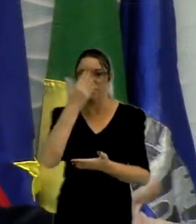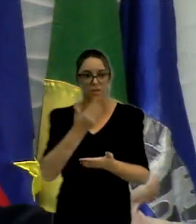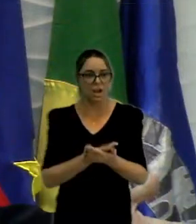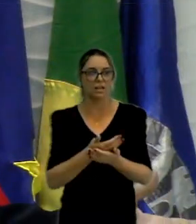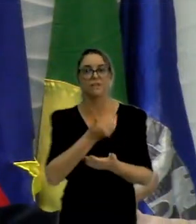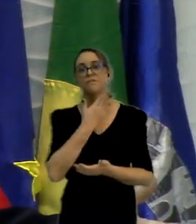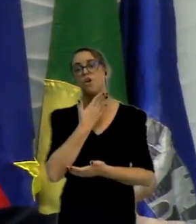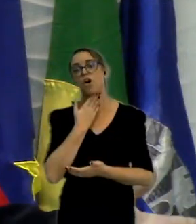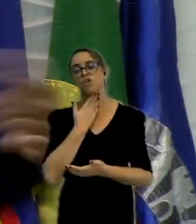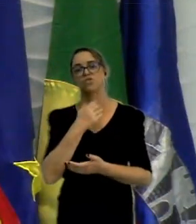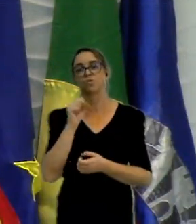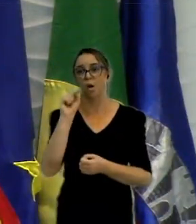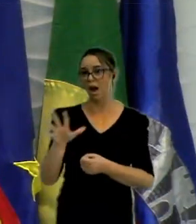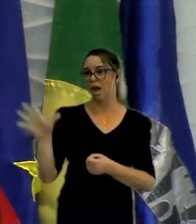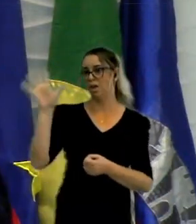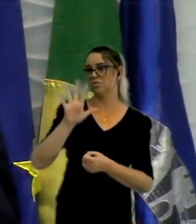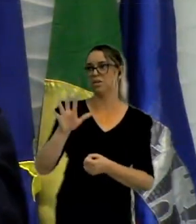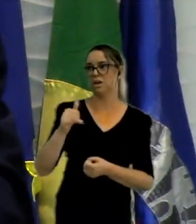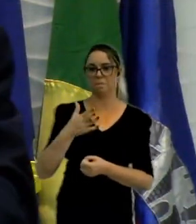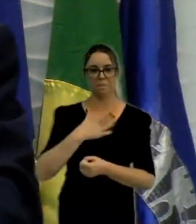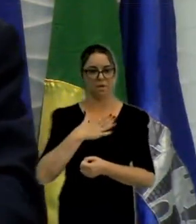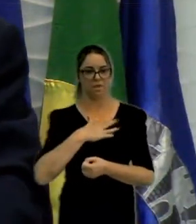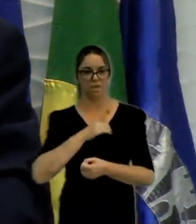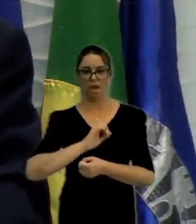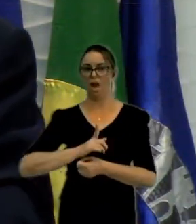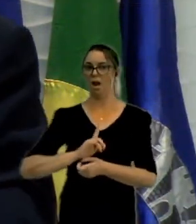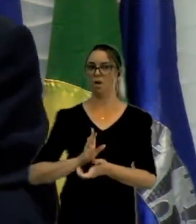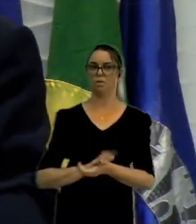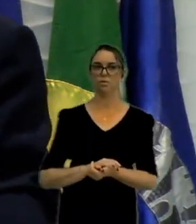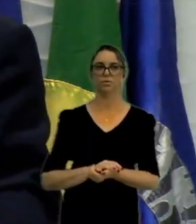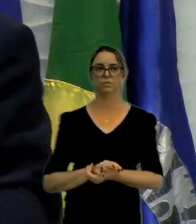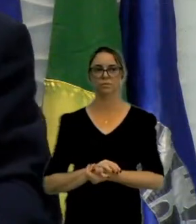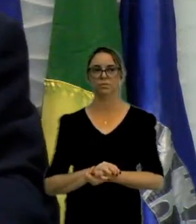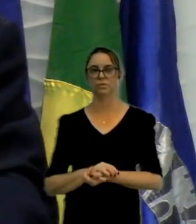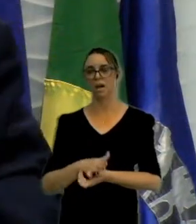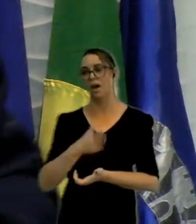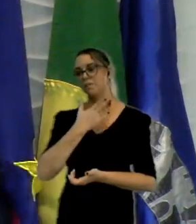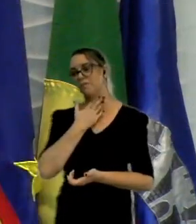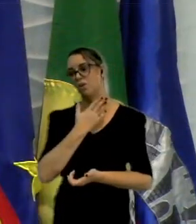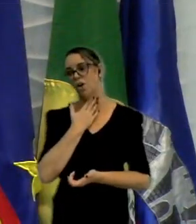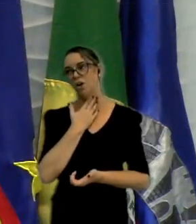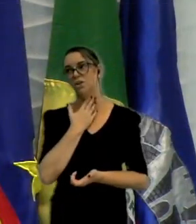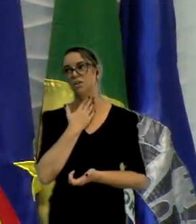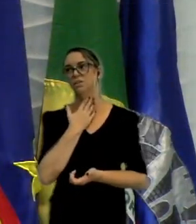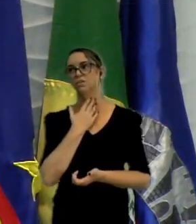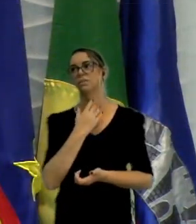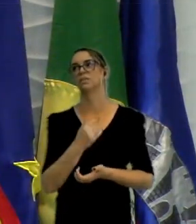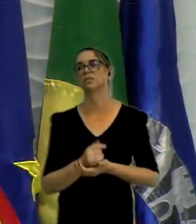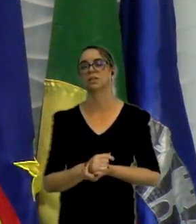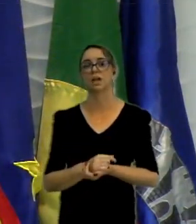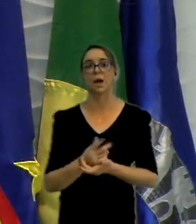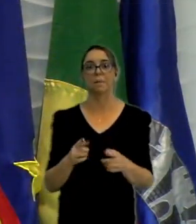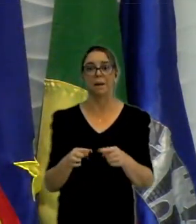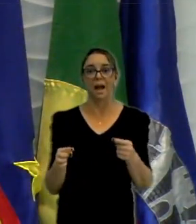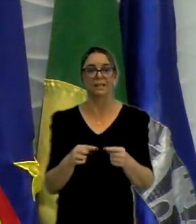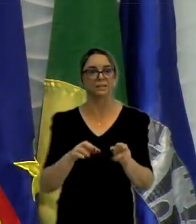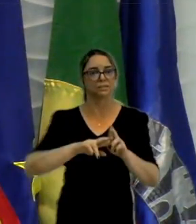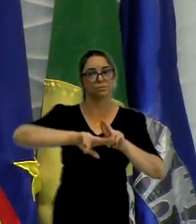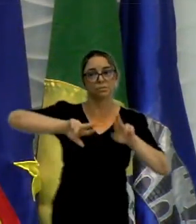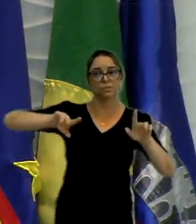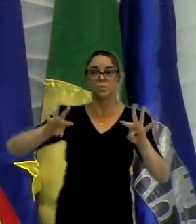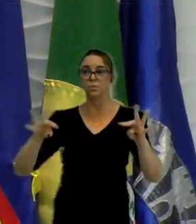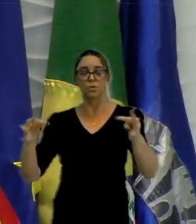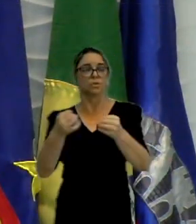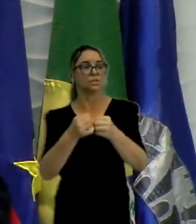Agreste? Para mim, não. Para mim, não é a voz nem... Mas para muitos,